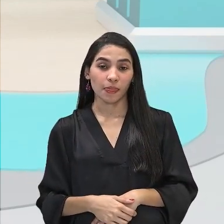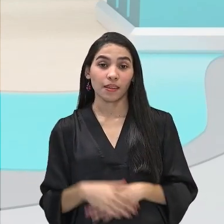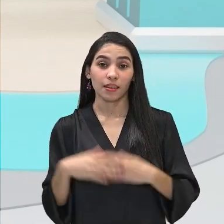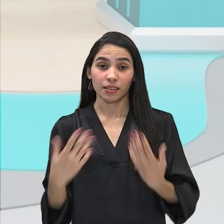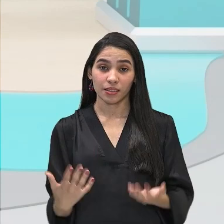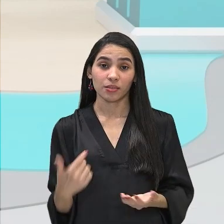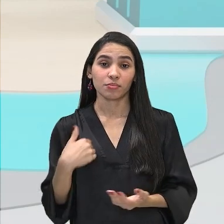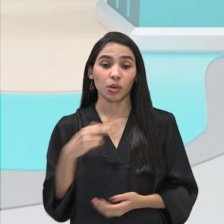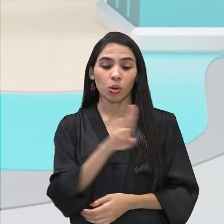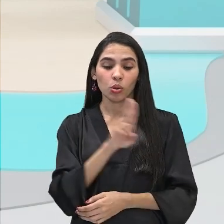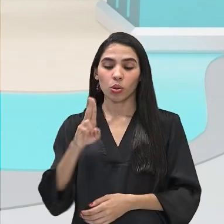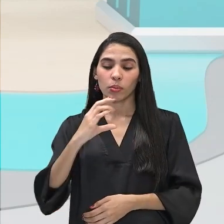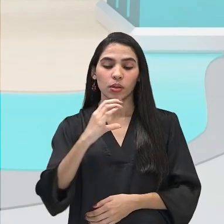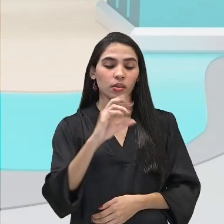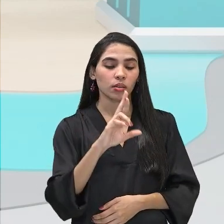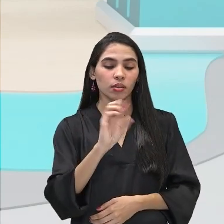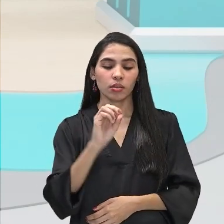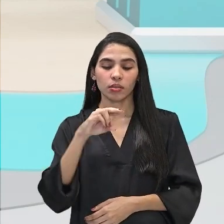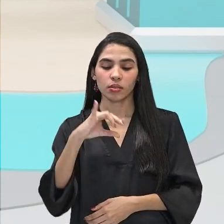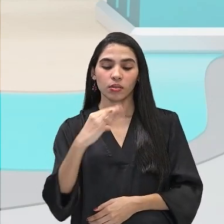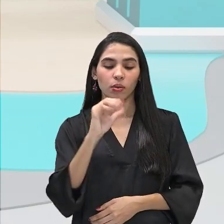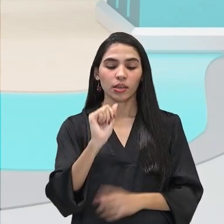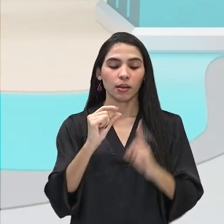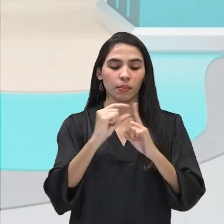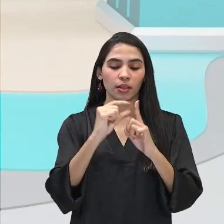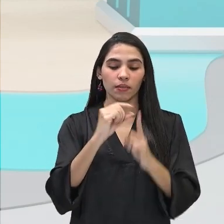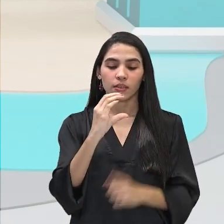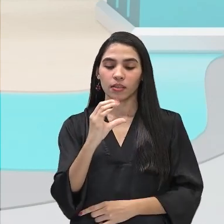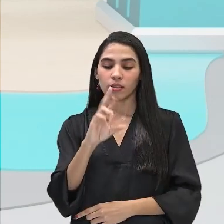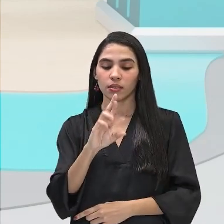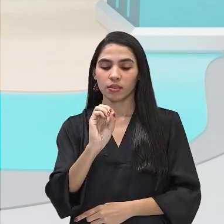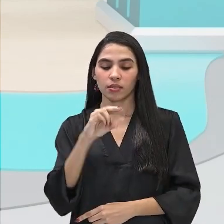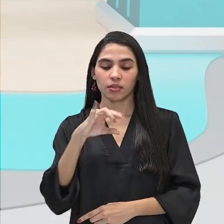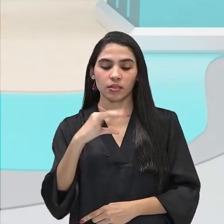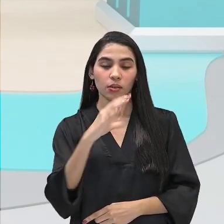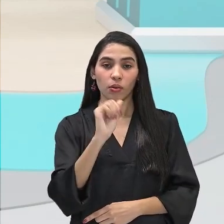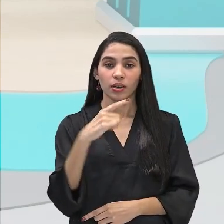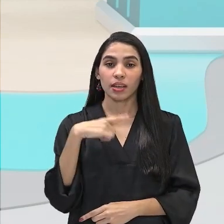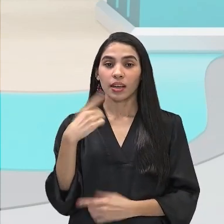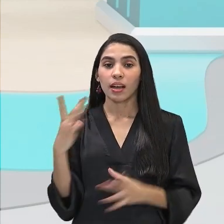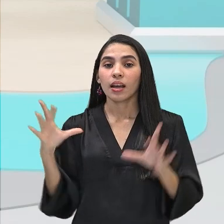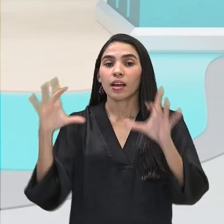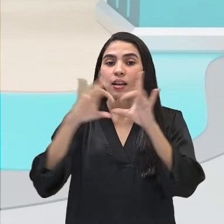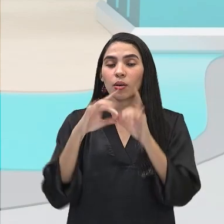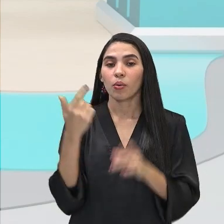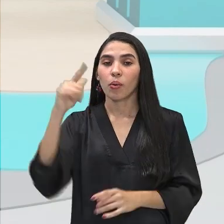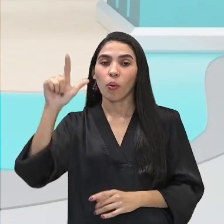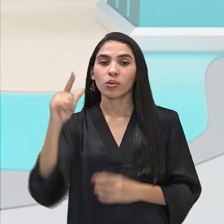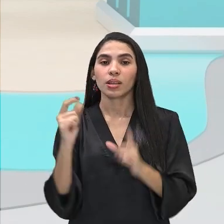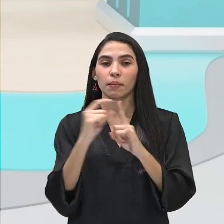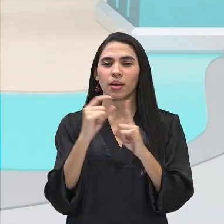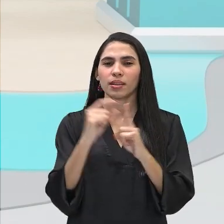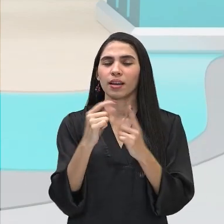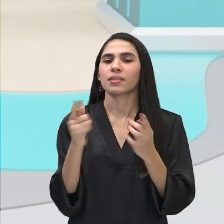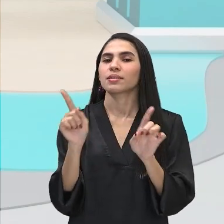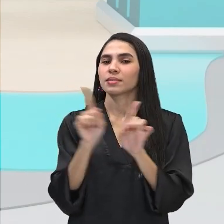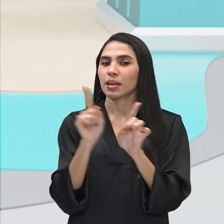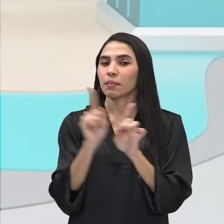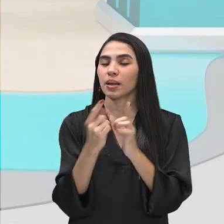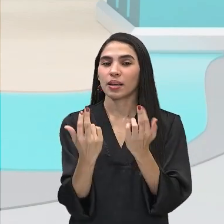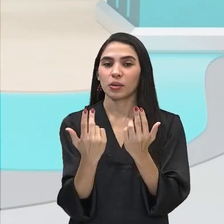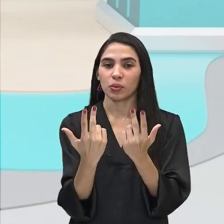nome crônica, a palavra crônica vem de uma outra palavra que há muito tempo